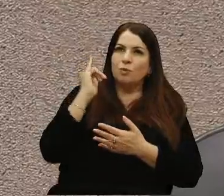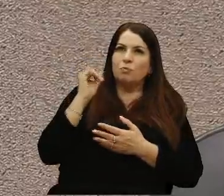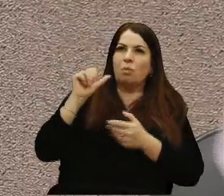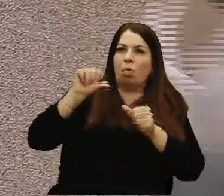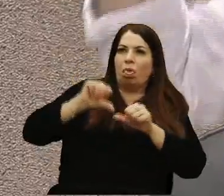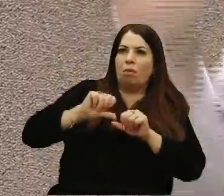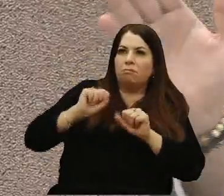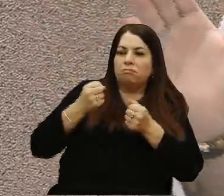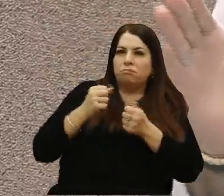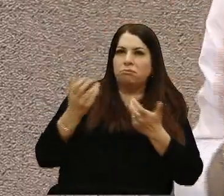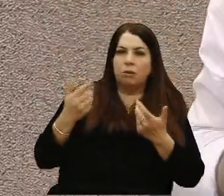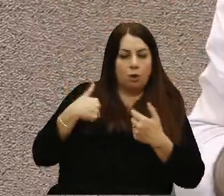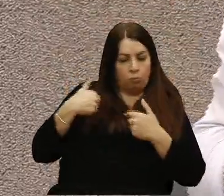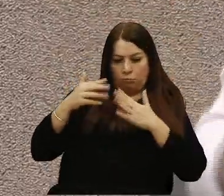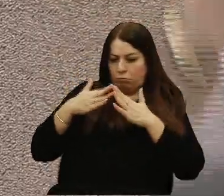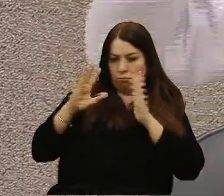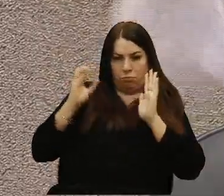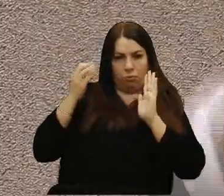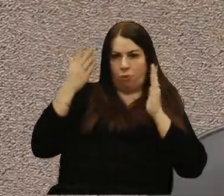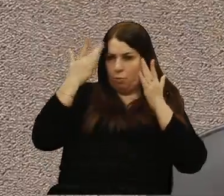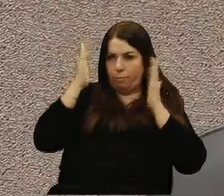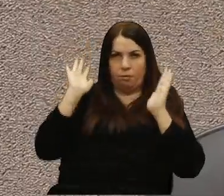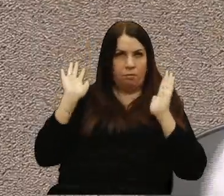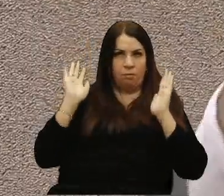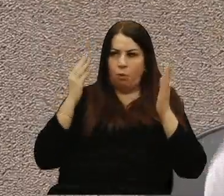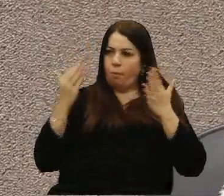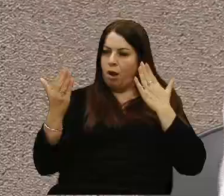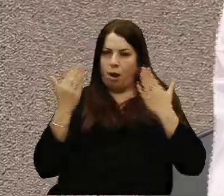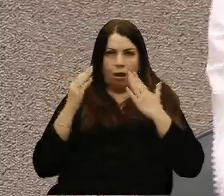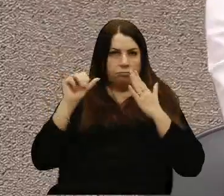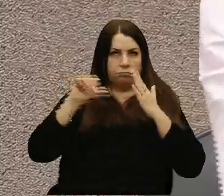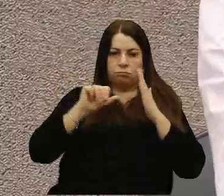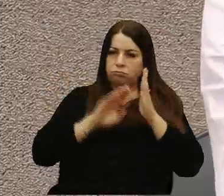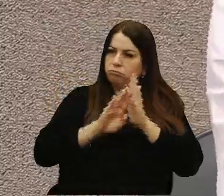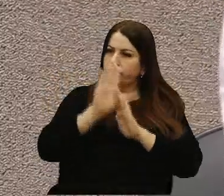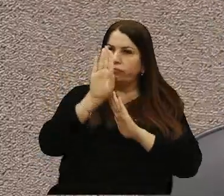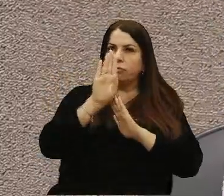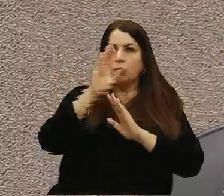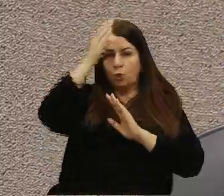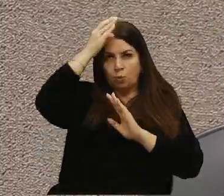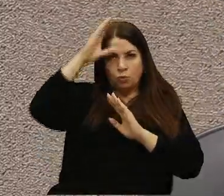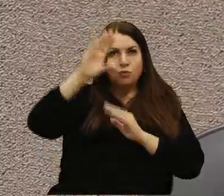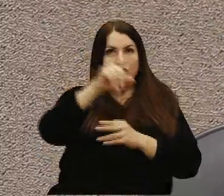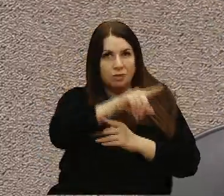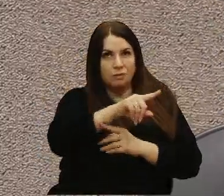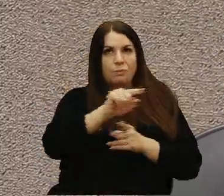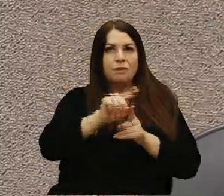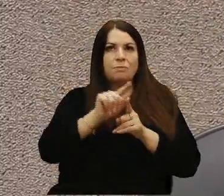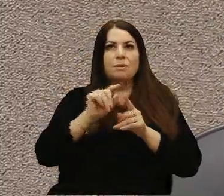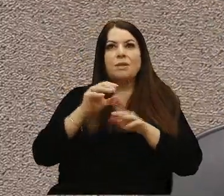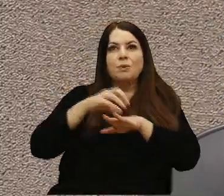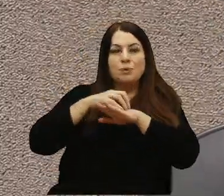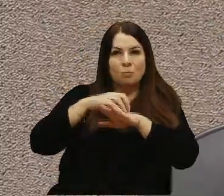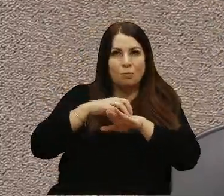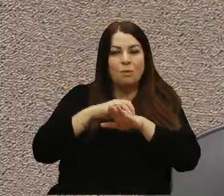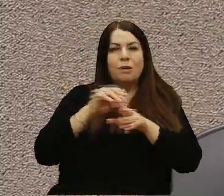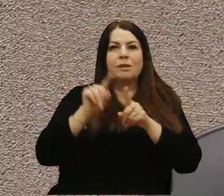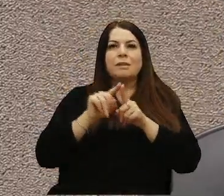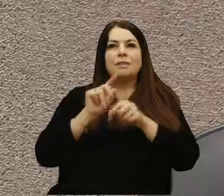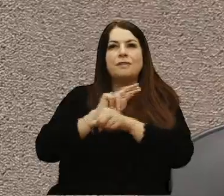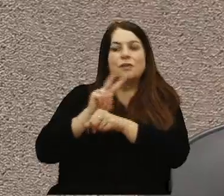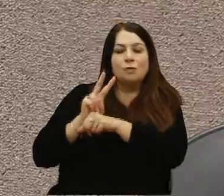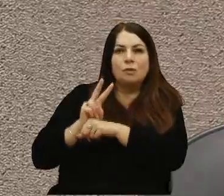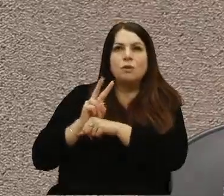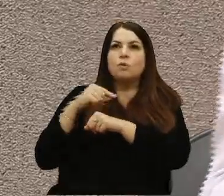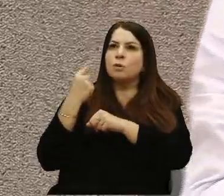pedaços. Eu não moro em Porto Alegre, eu não quero saber de comparar para baixo. Vamos comparar para cima. Curitiba. E se o transporte anda, se tem uma fiscalização,